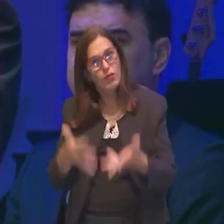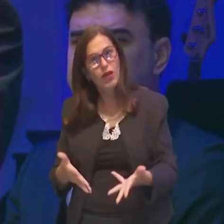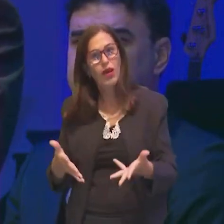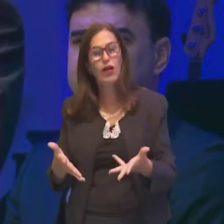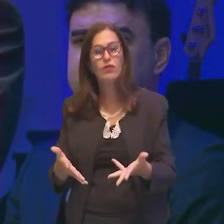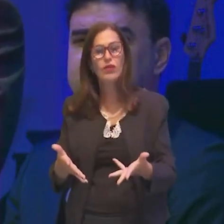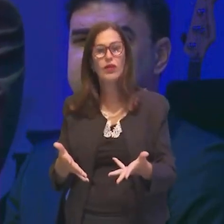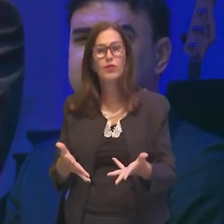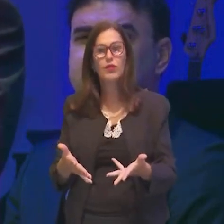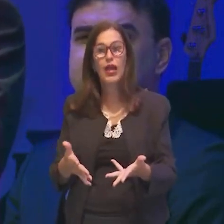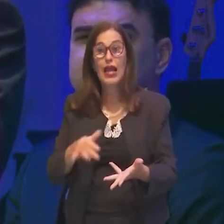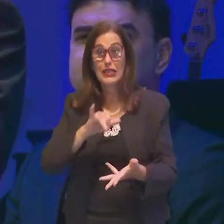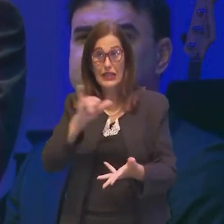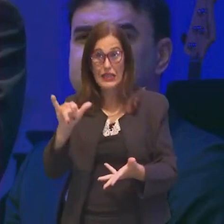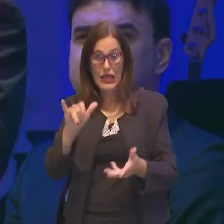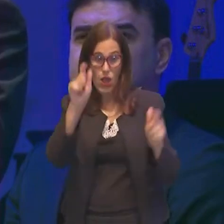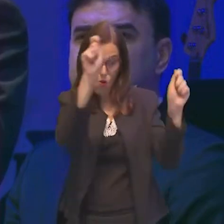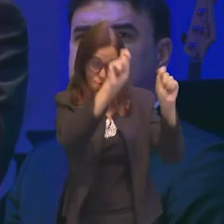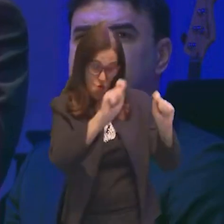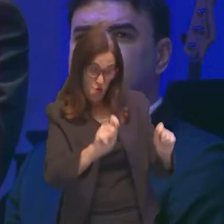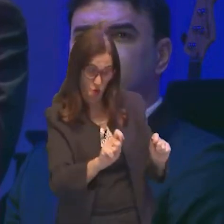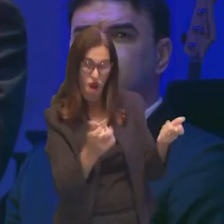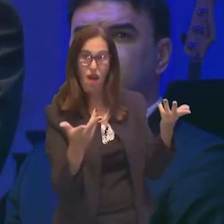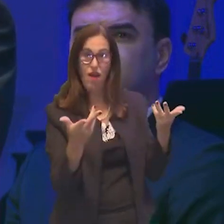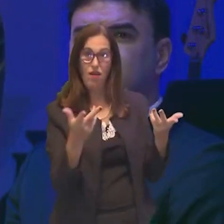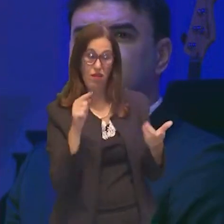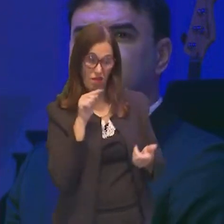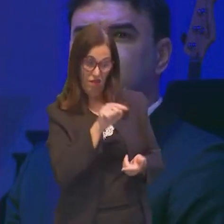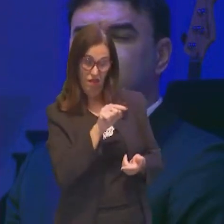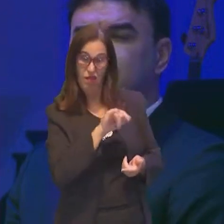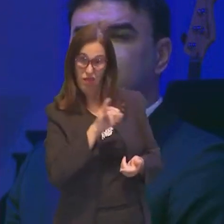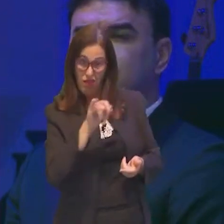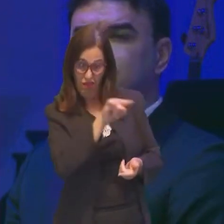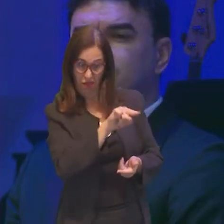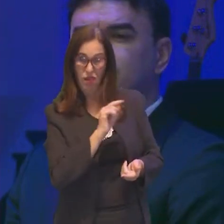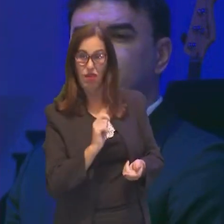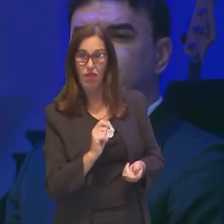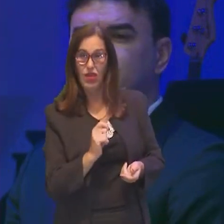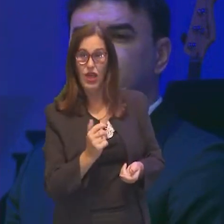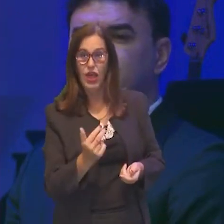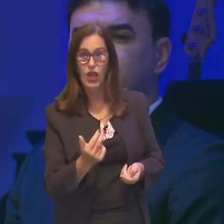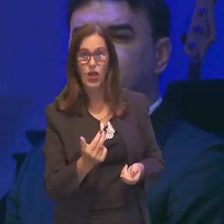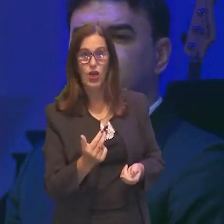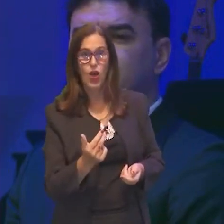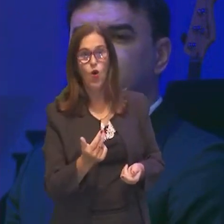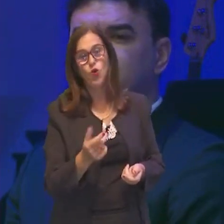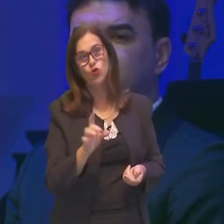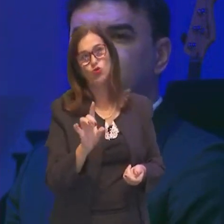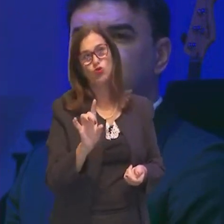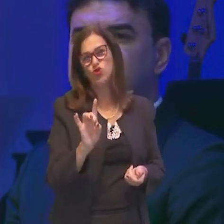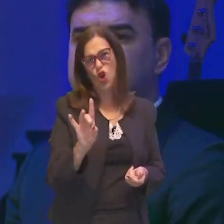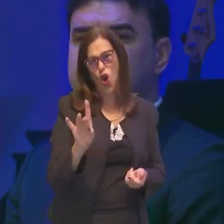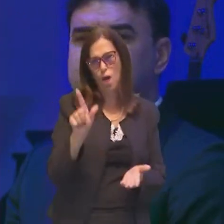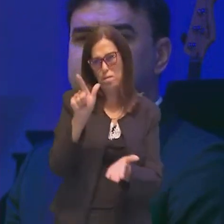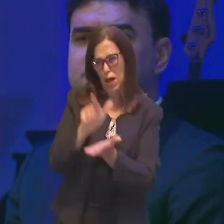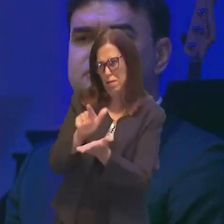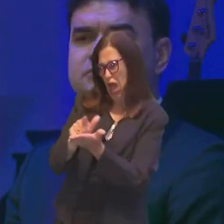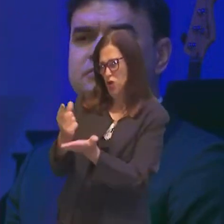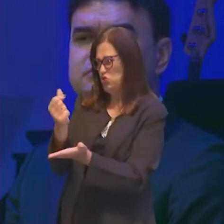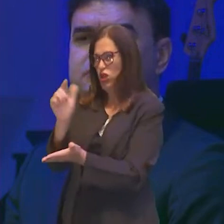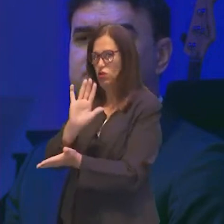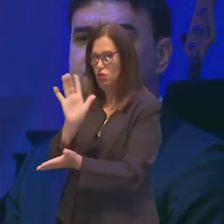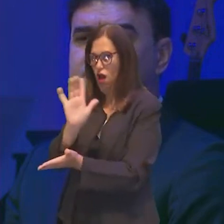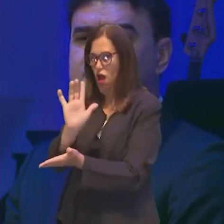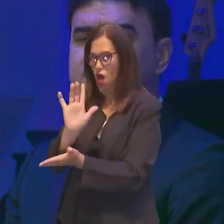que se mamon é um ente, é uma entidade, e não simplesmente um papel, uma moeda,